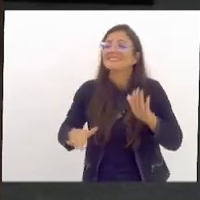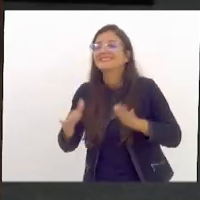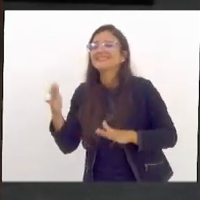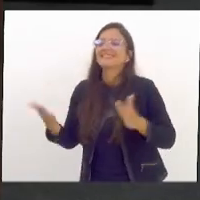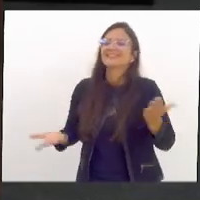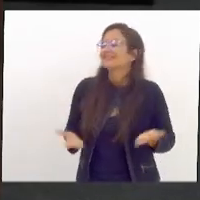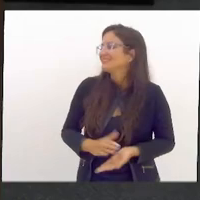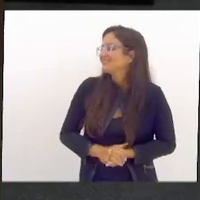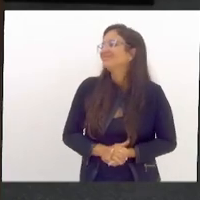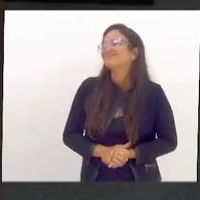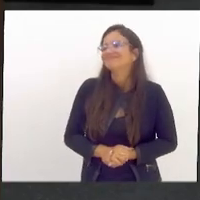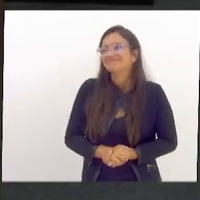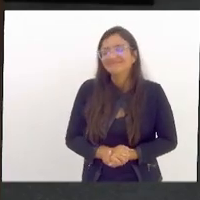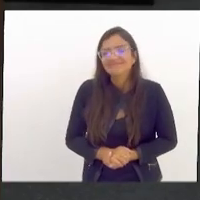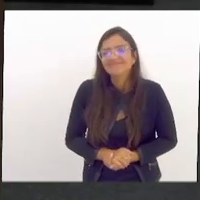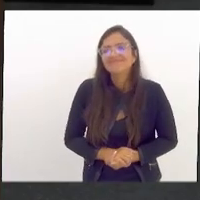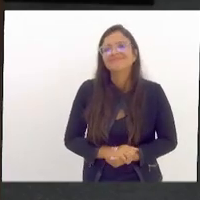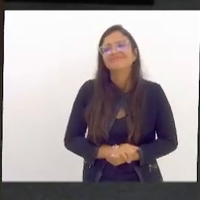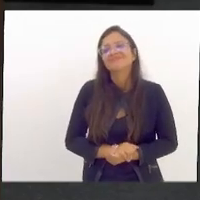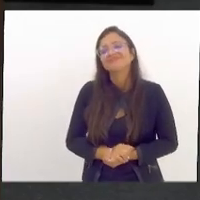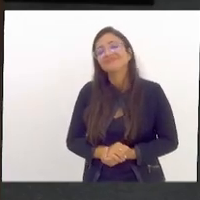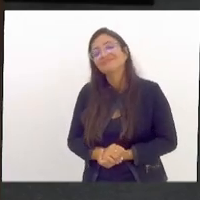né, o efeito